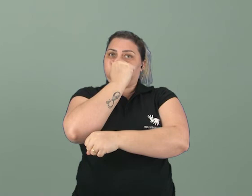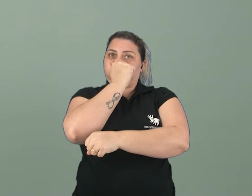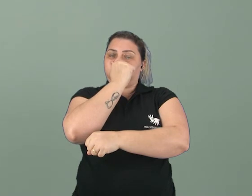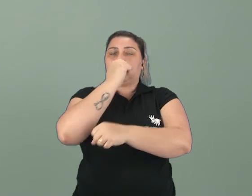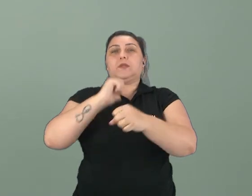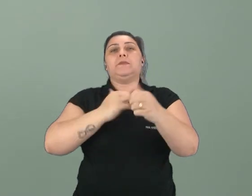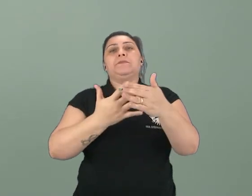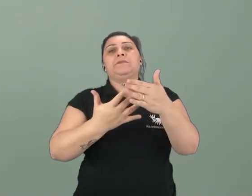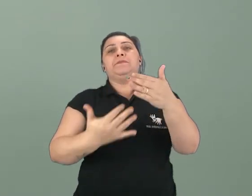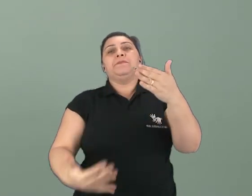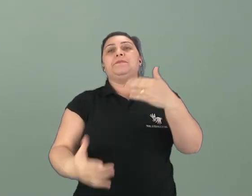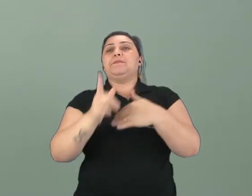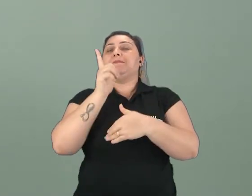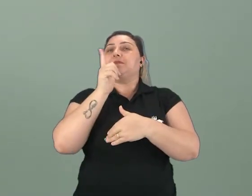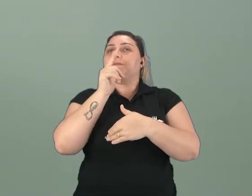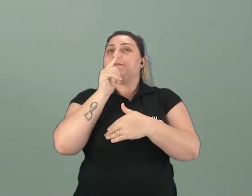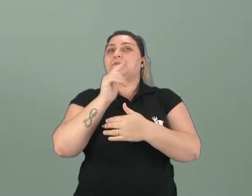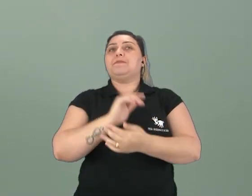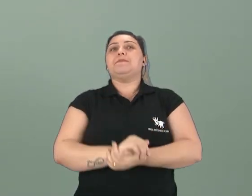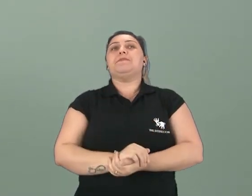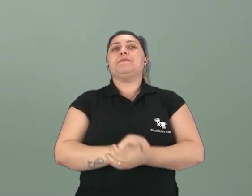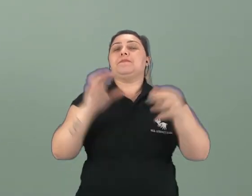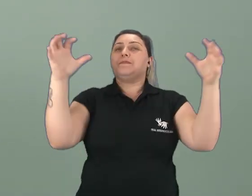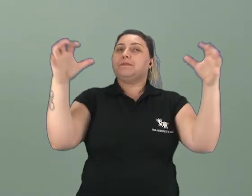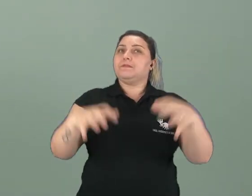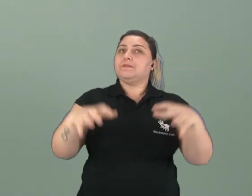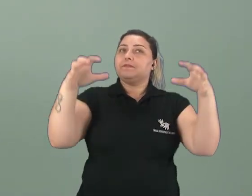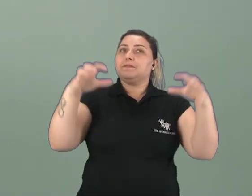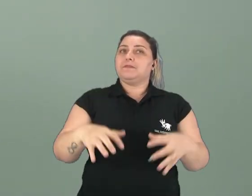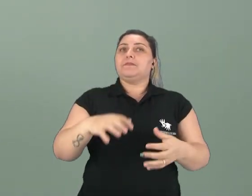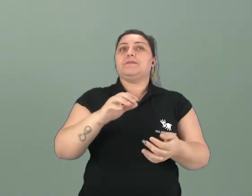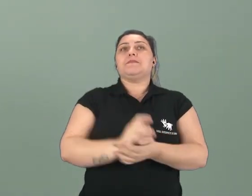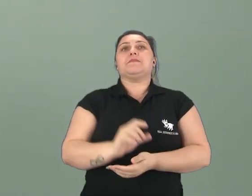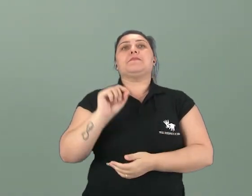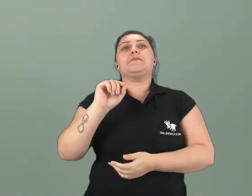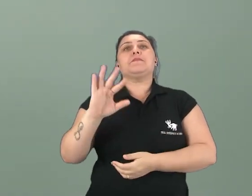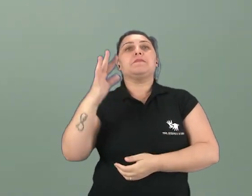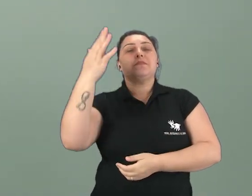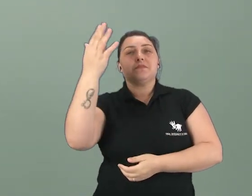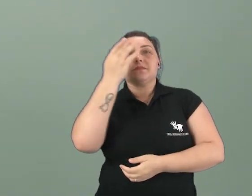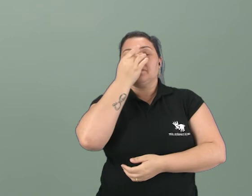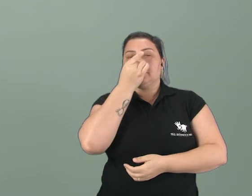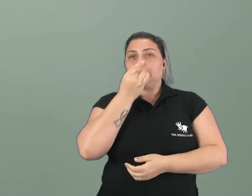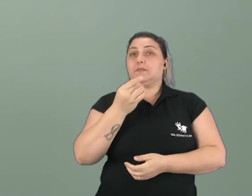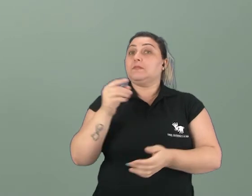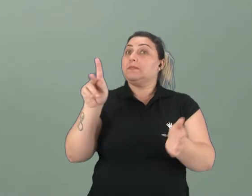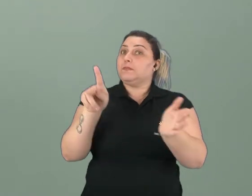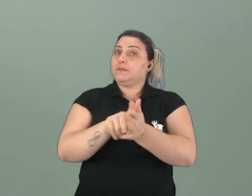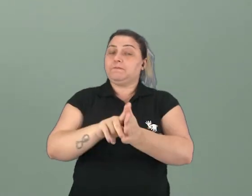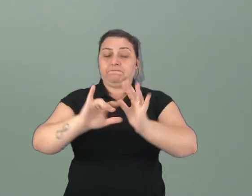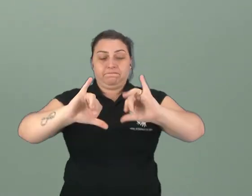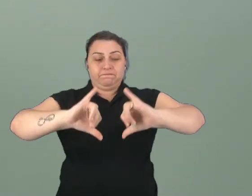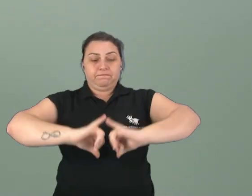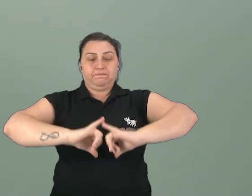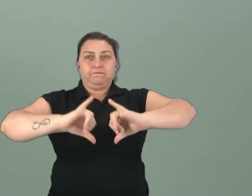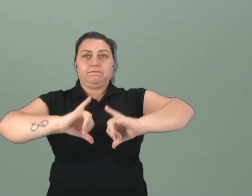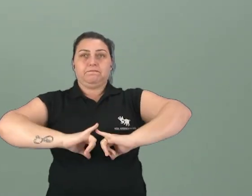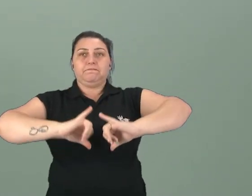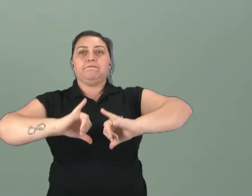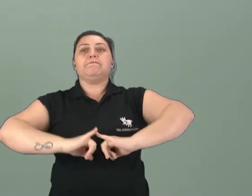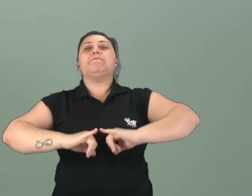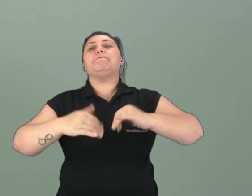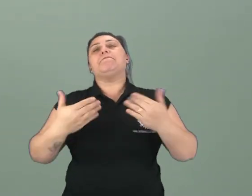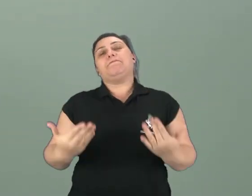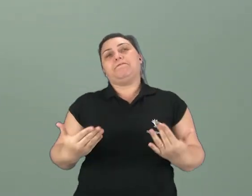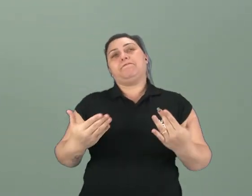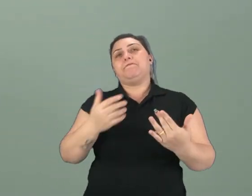que tinham para escorrer as águas das chuvas. E o que que aconteceu? Ele mesmo estava sofrendo a consequência